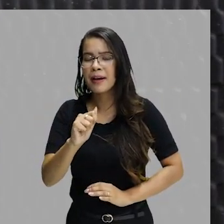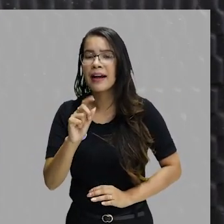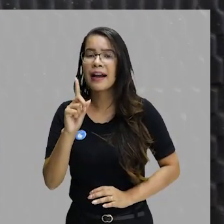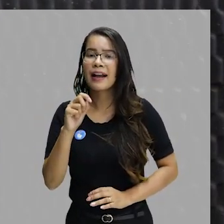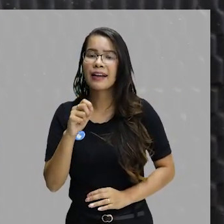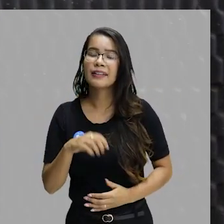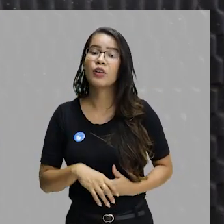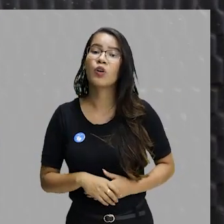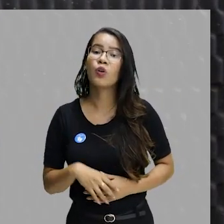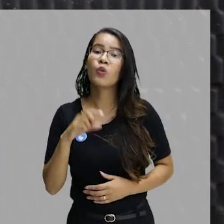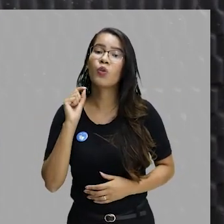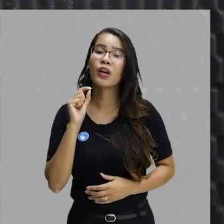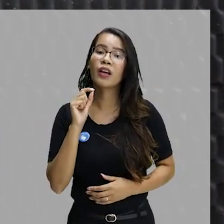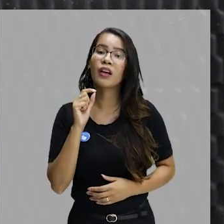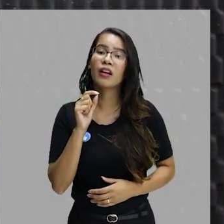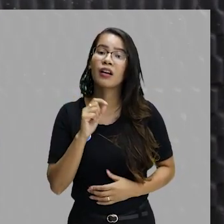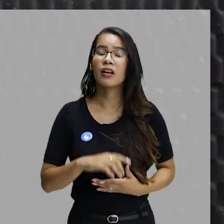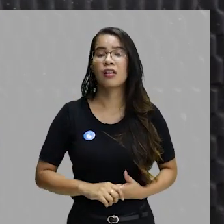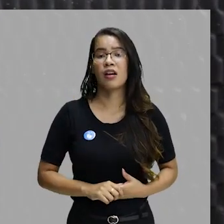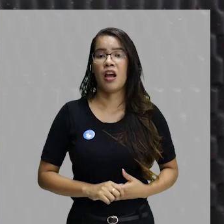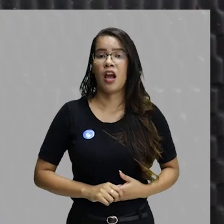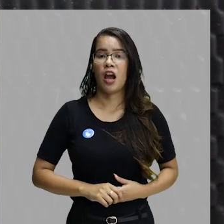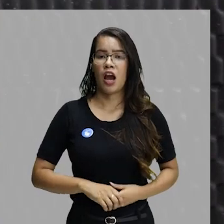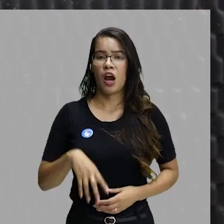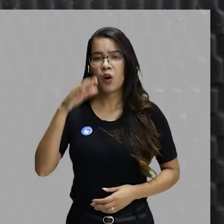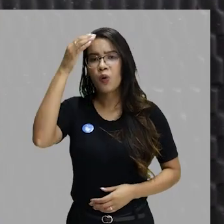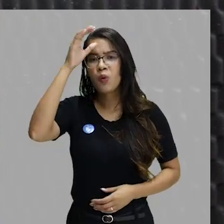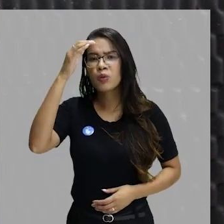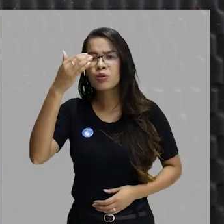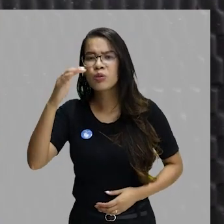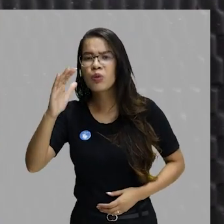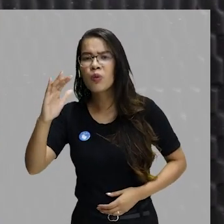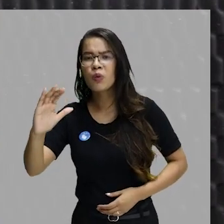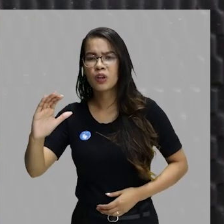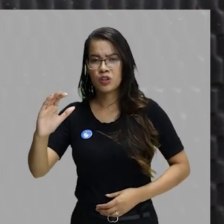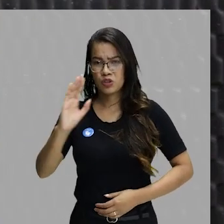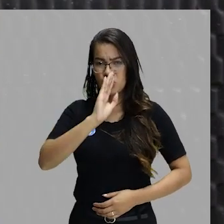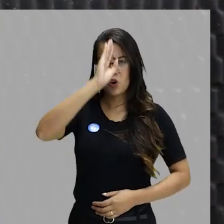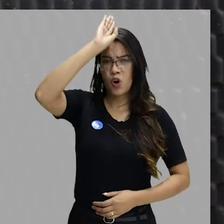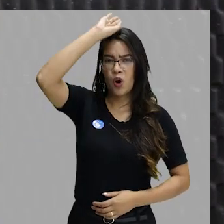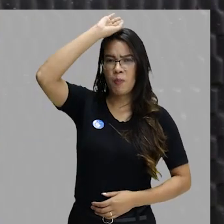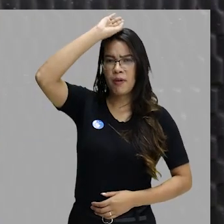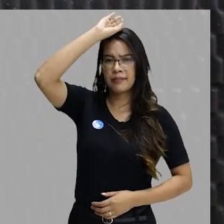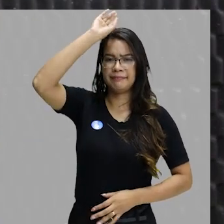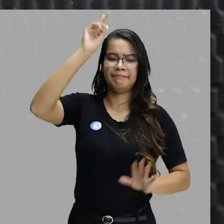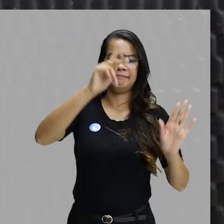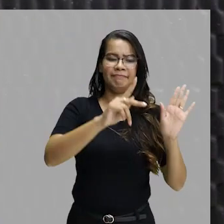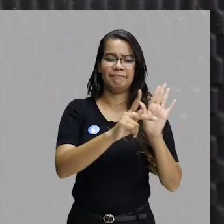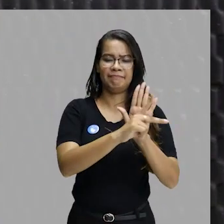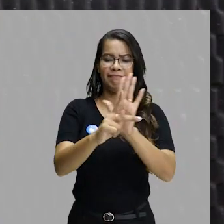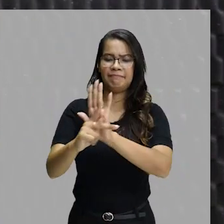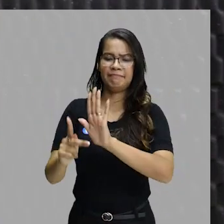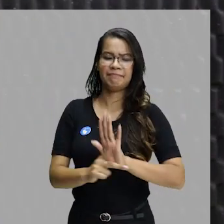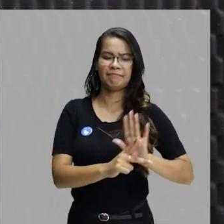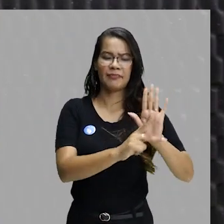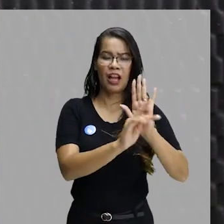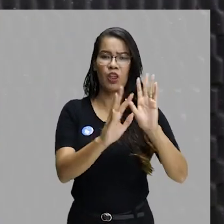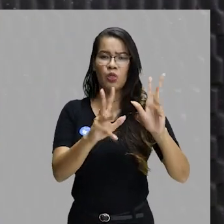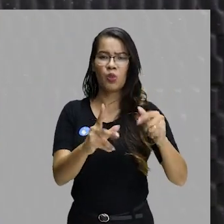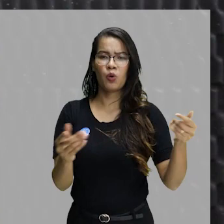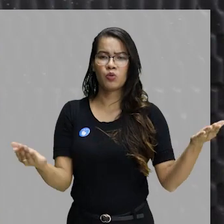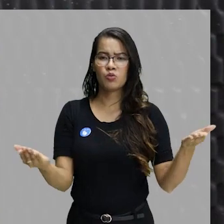Os romanos vão dominar diversas culturas, e isso favorece a uma atmosfera de cosmopolitismo,